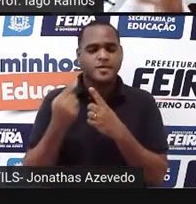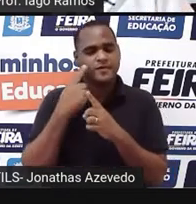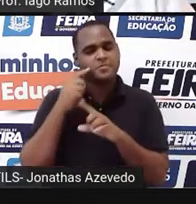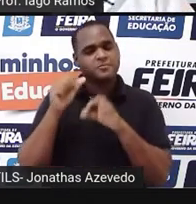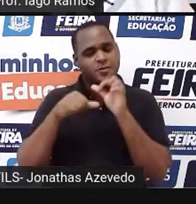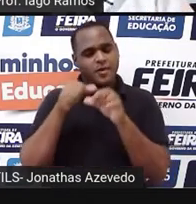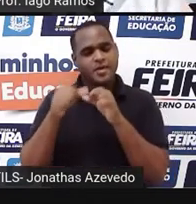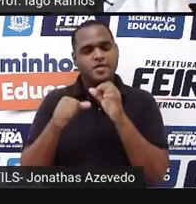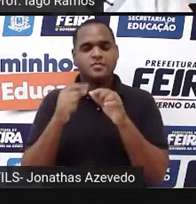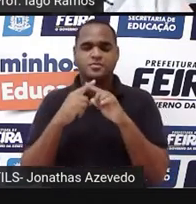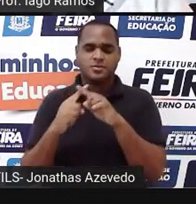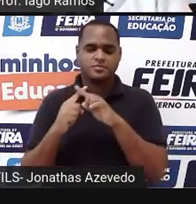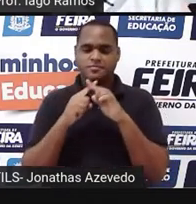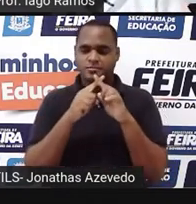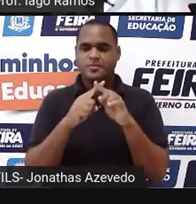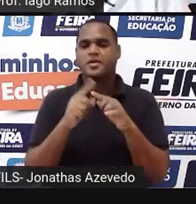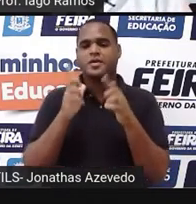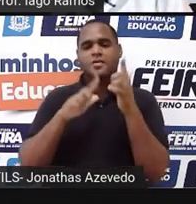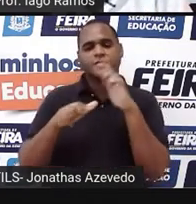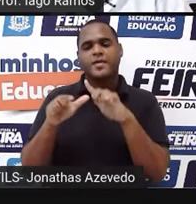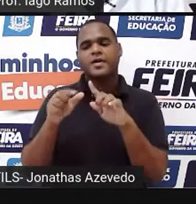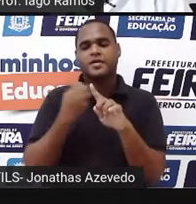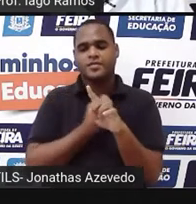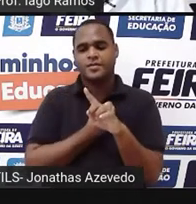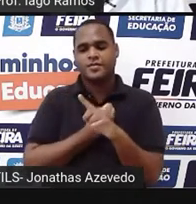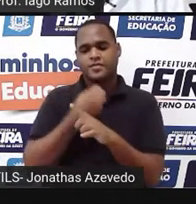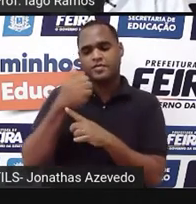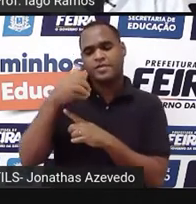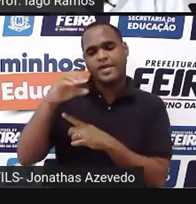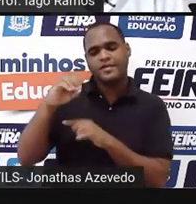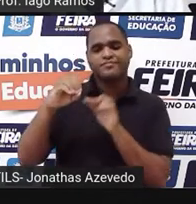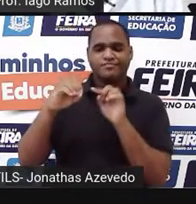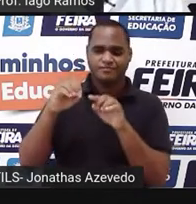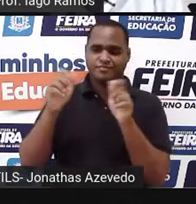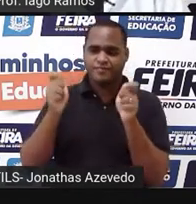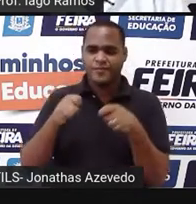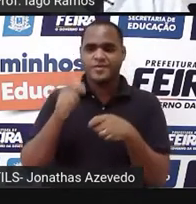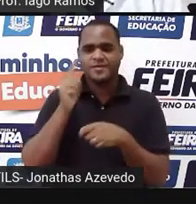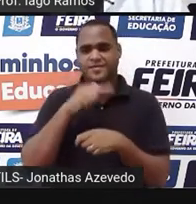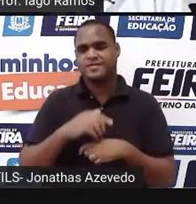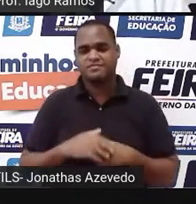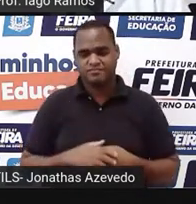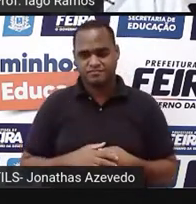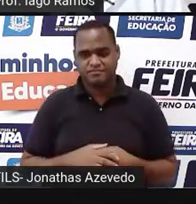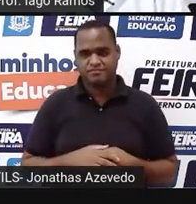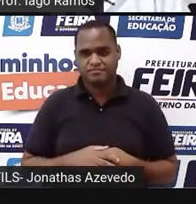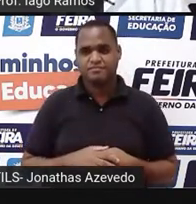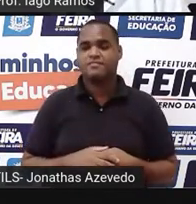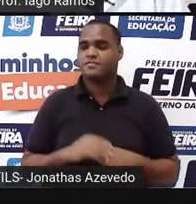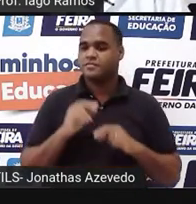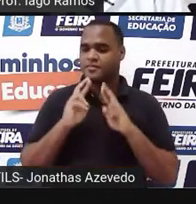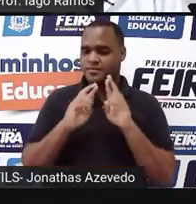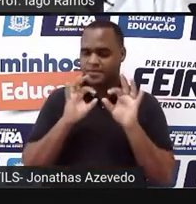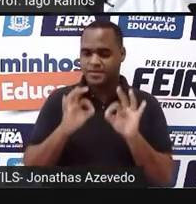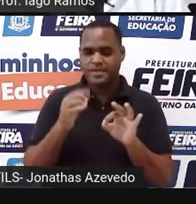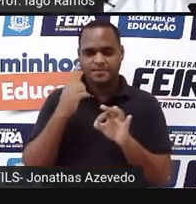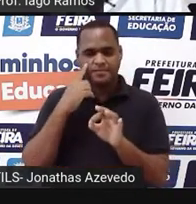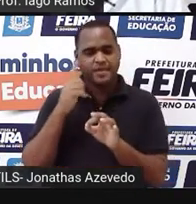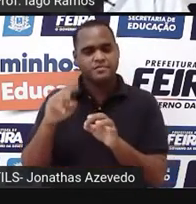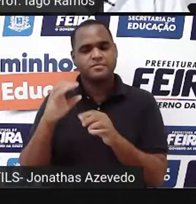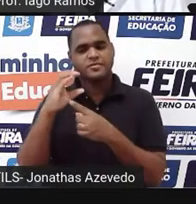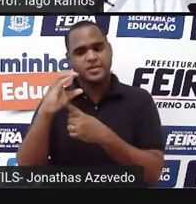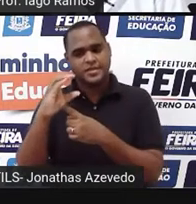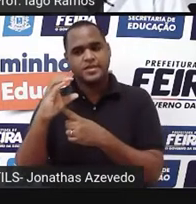gente multiplicar eles, tem que dar esse número 10 aqui, ó, que é o chamado coeficiente, né? C, é